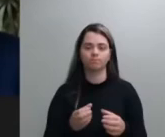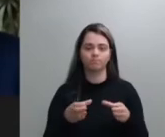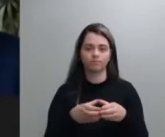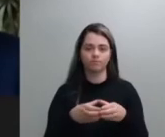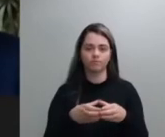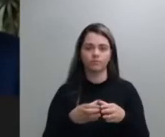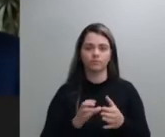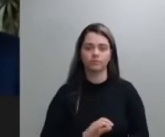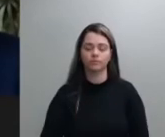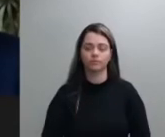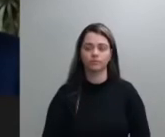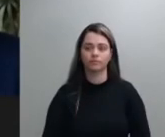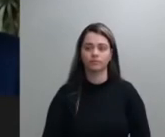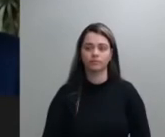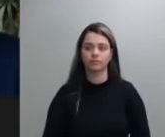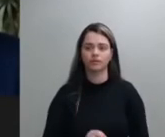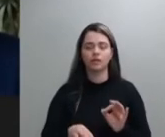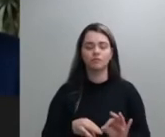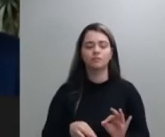pois não ministro Regina